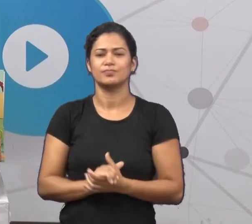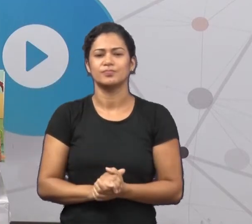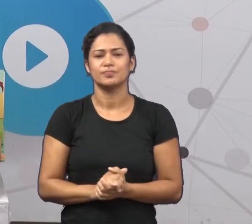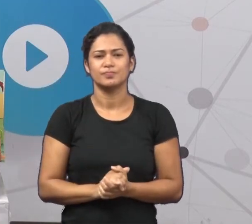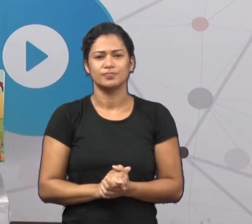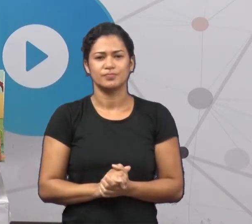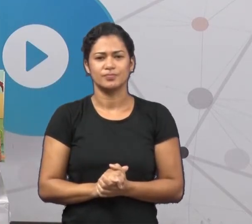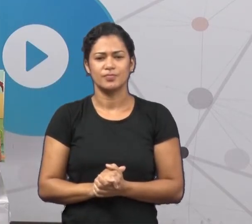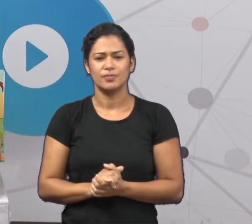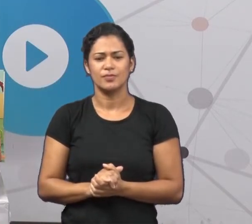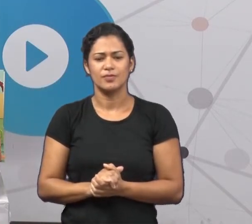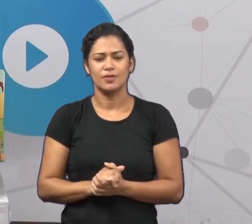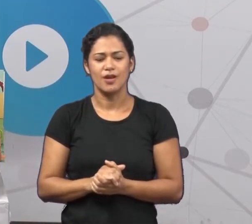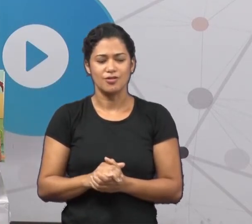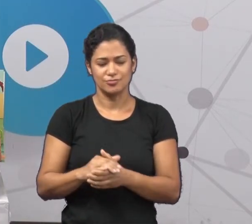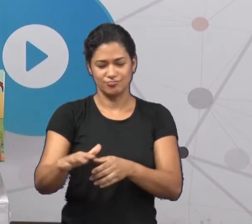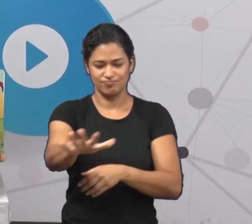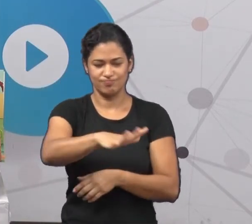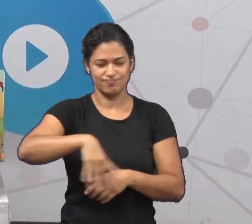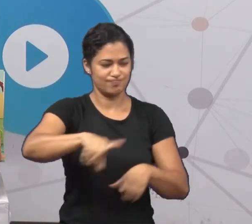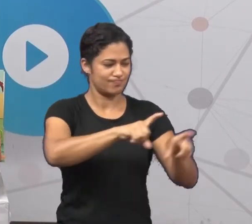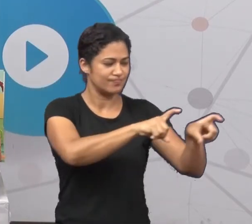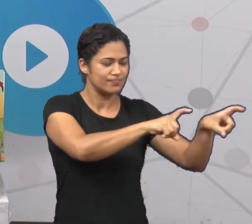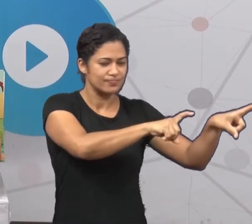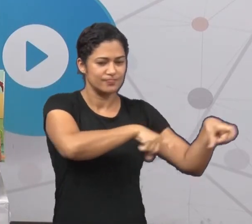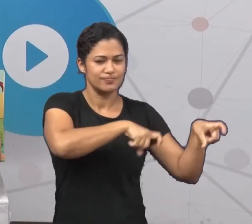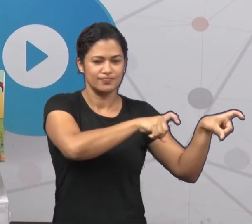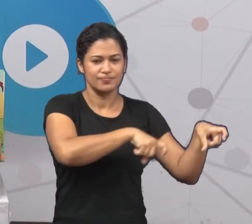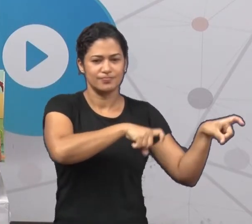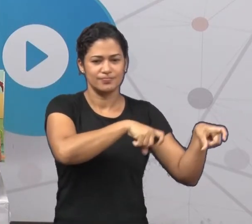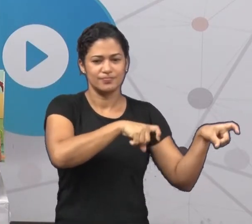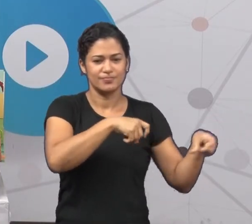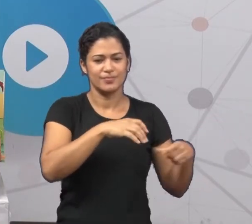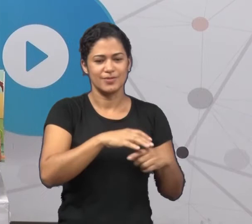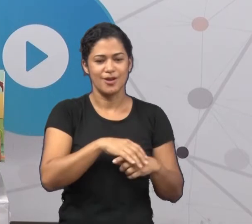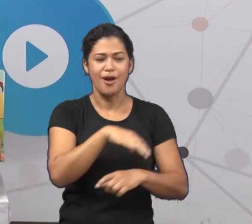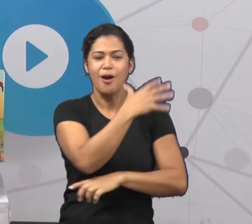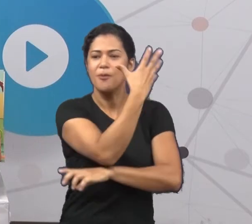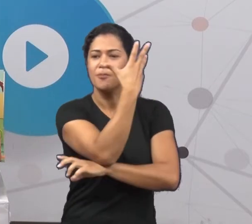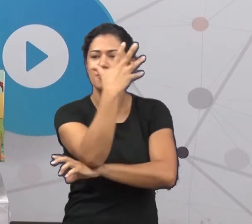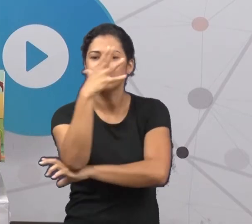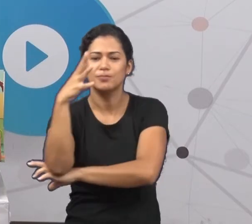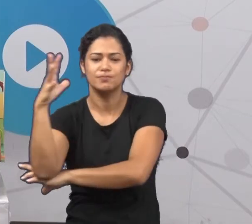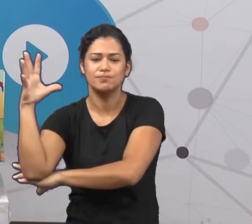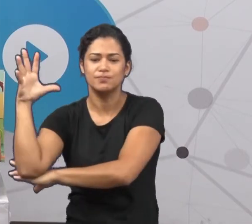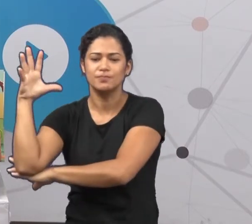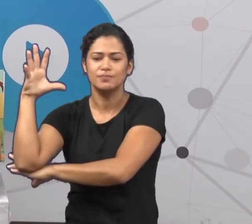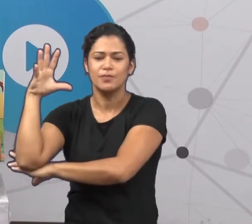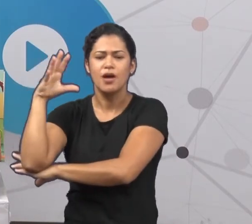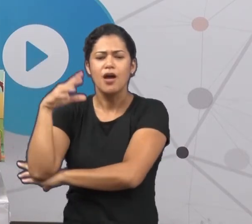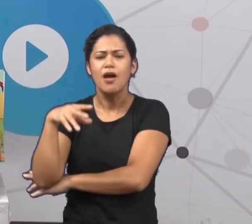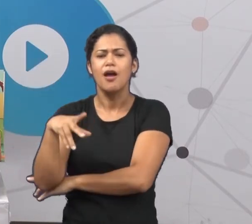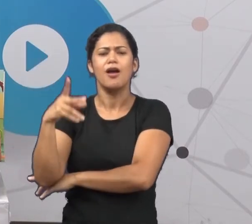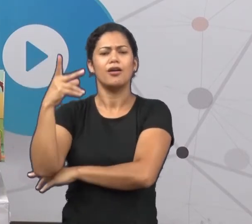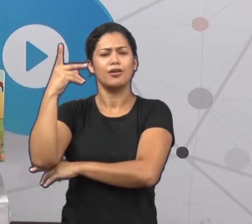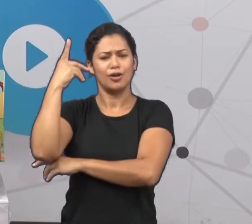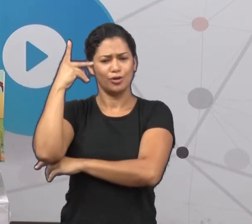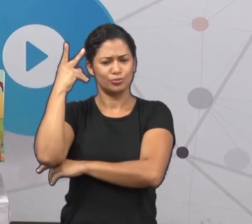natureza. Então, na zona rural, que é o campo, a paisagem, ela é